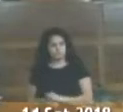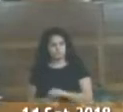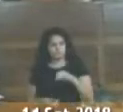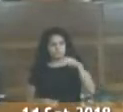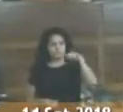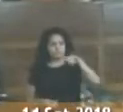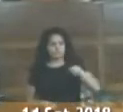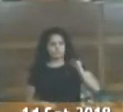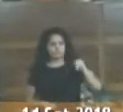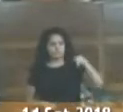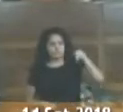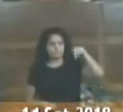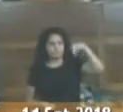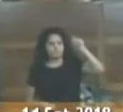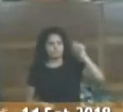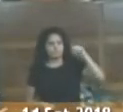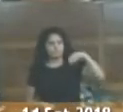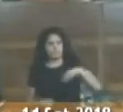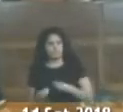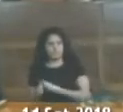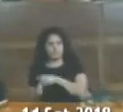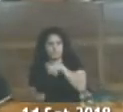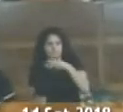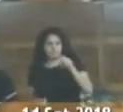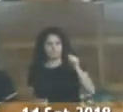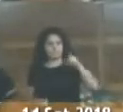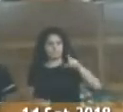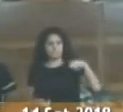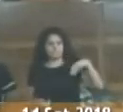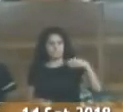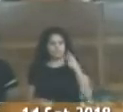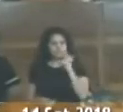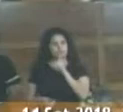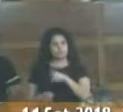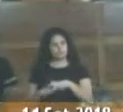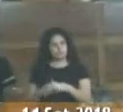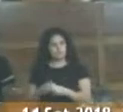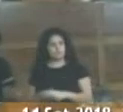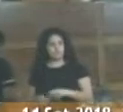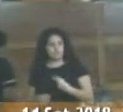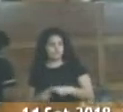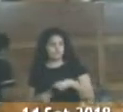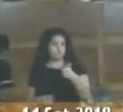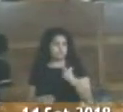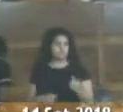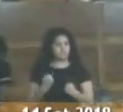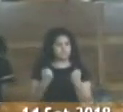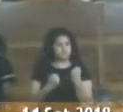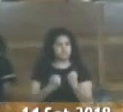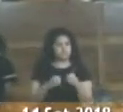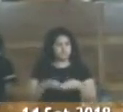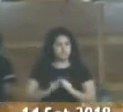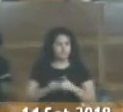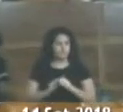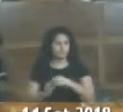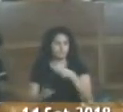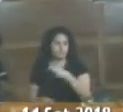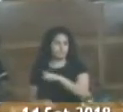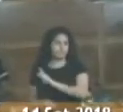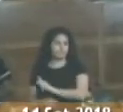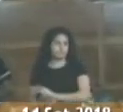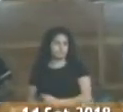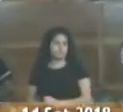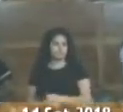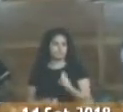Zanata, os policiais até Palmas, para conseguir resolver as coisas, porque eles não têm nem um barco próprio. Tá?